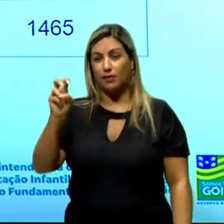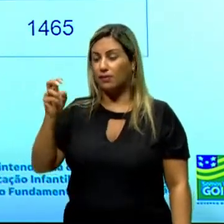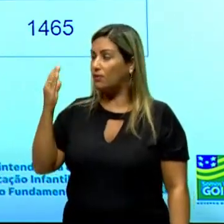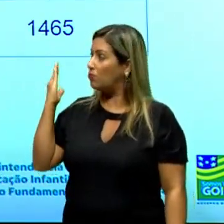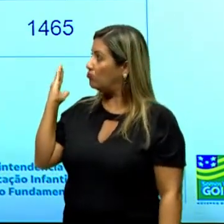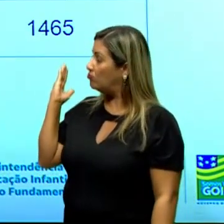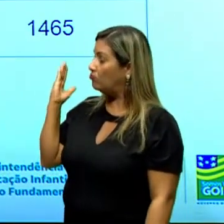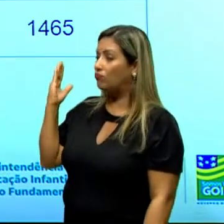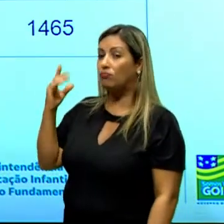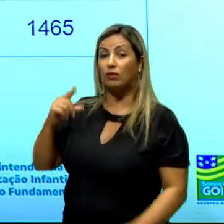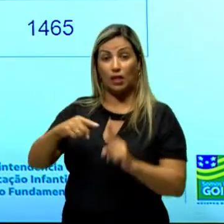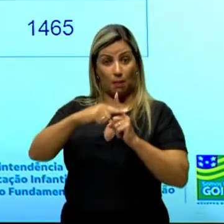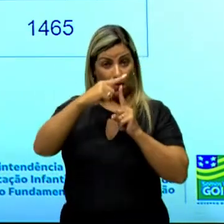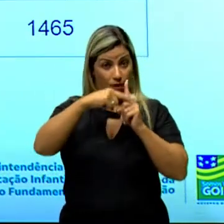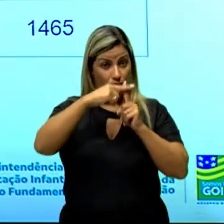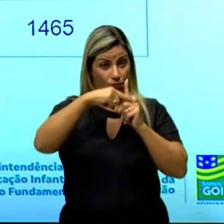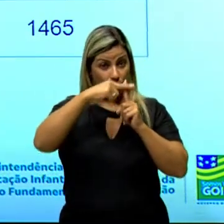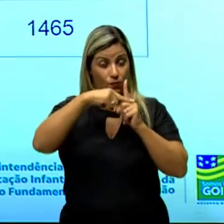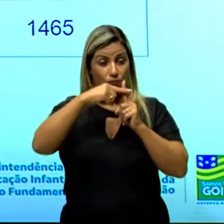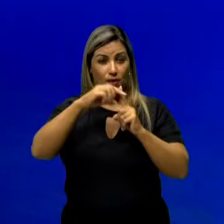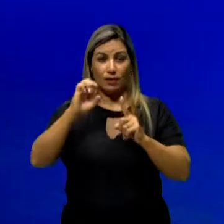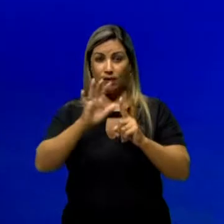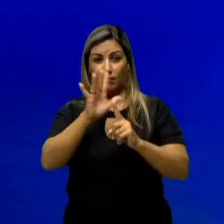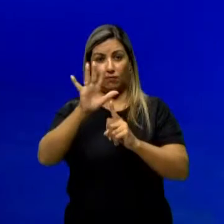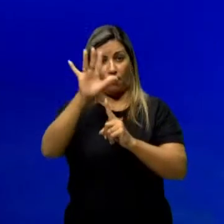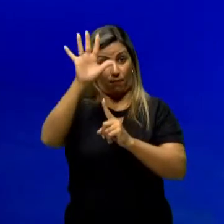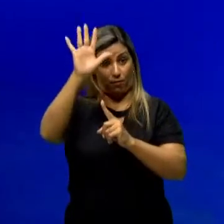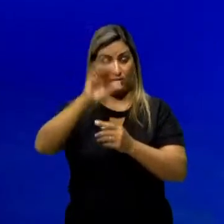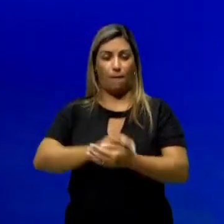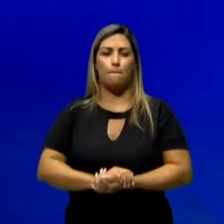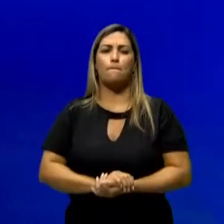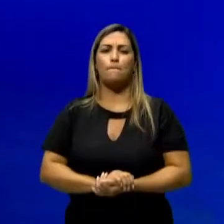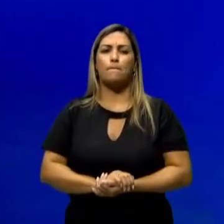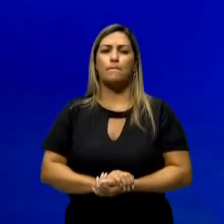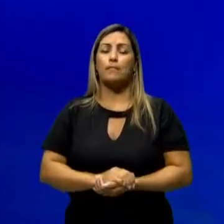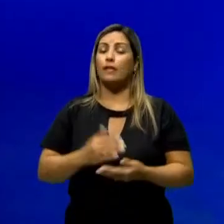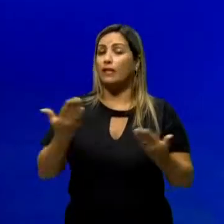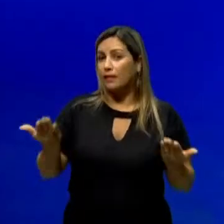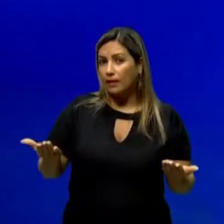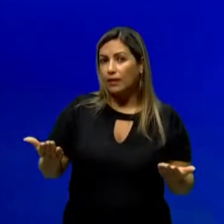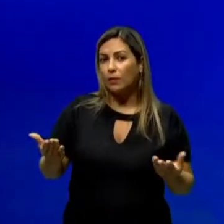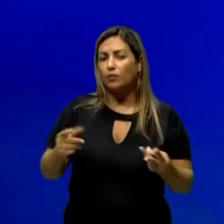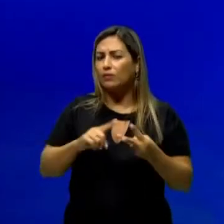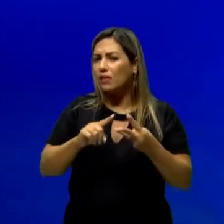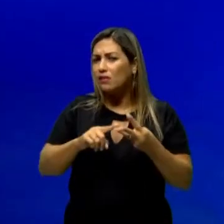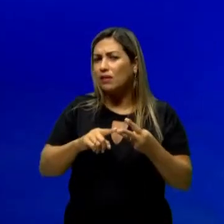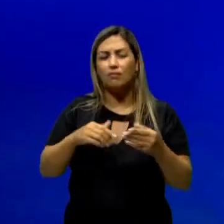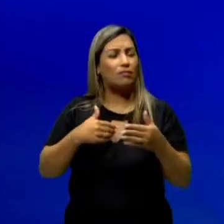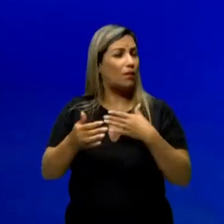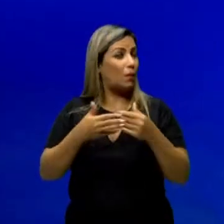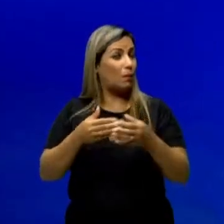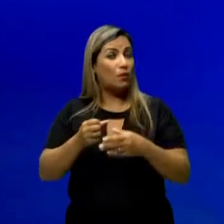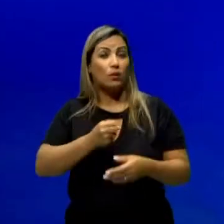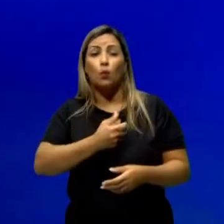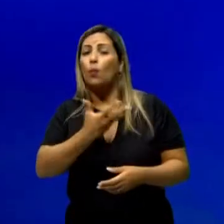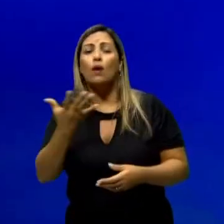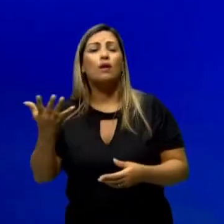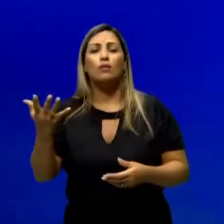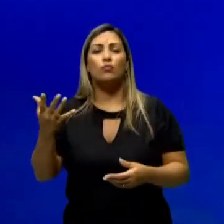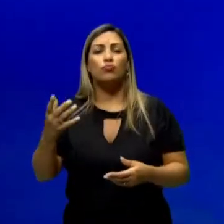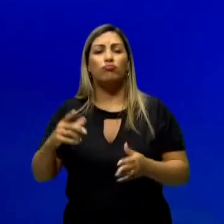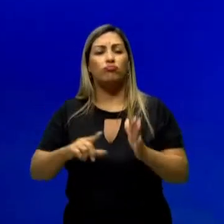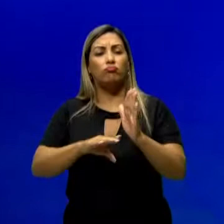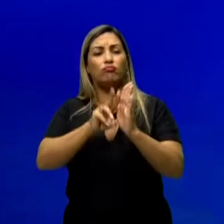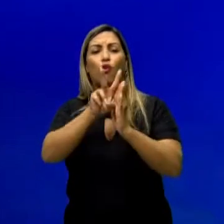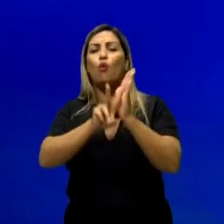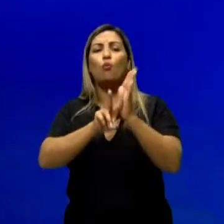1465 para temperatura de ebulição. Perceba, independente da quantidade desses materiais, essa